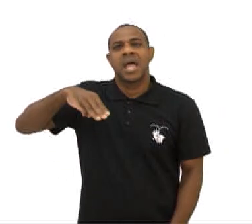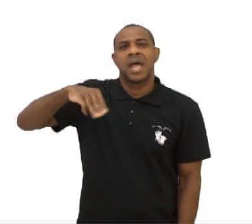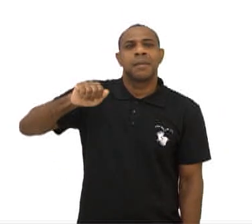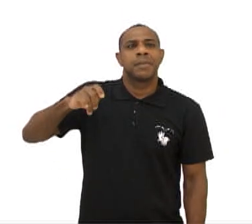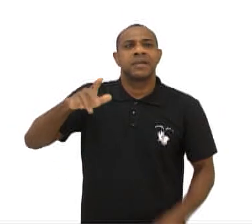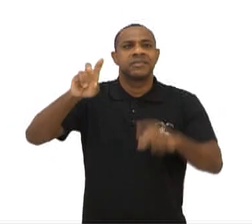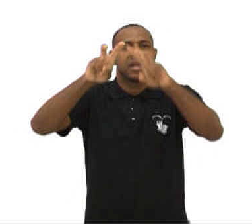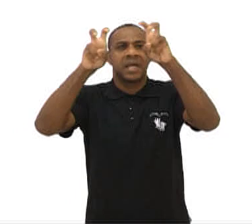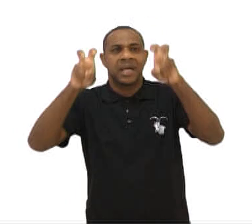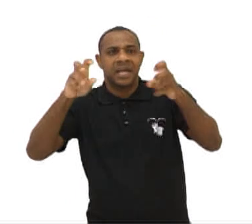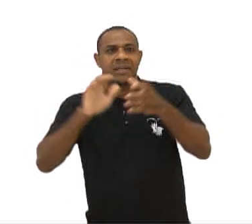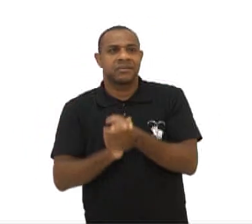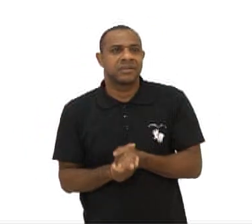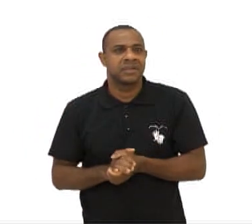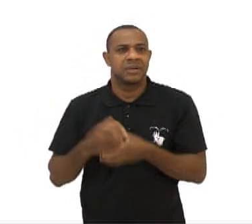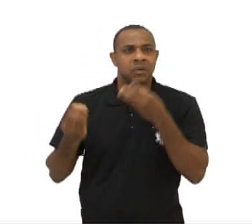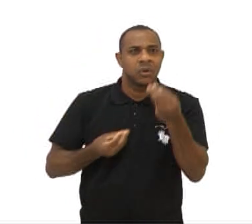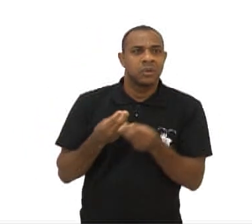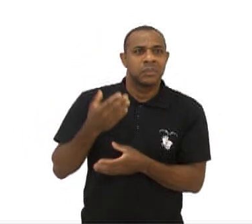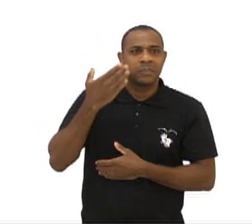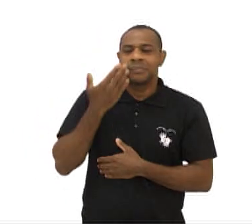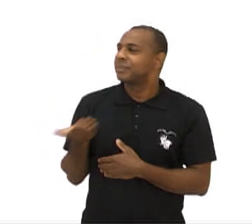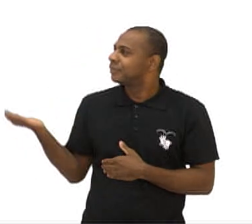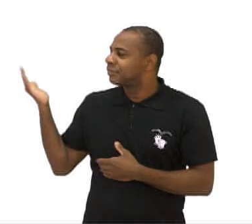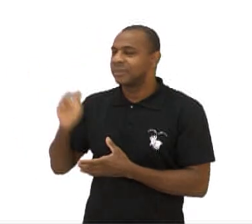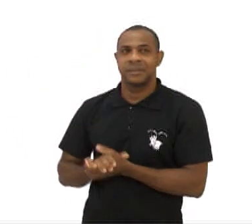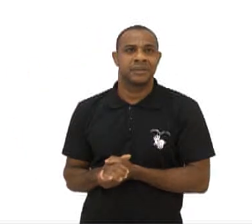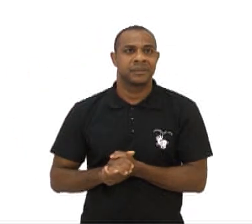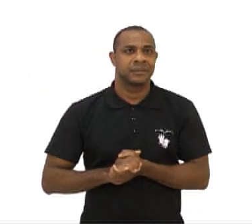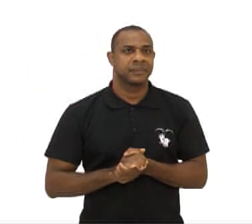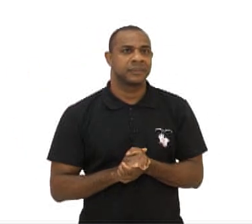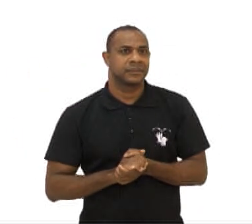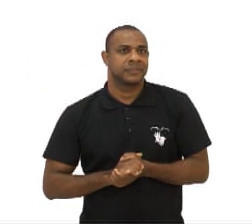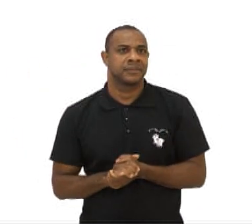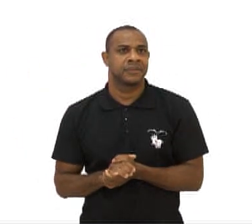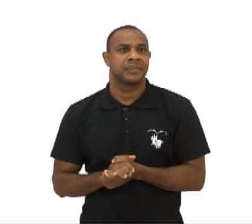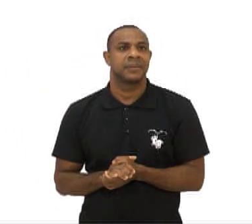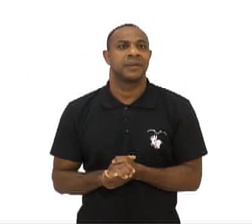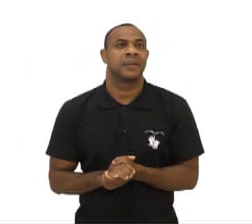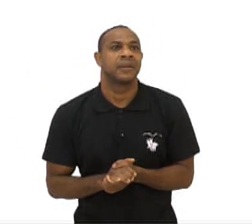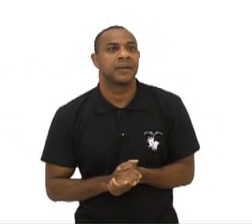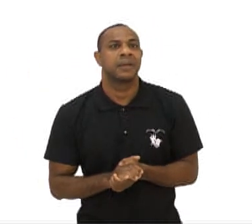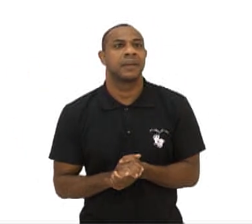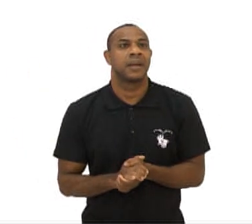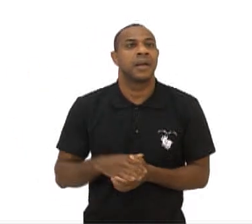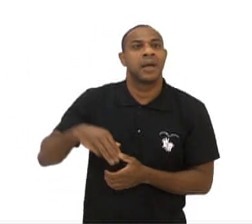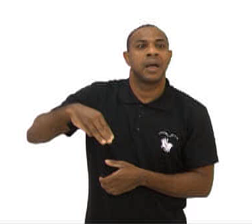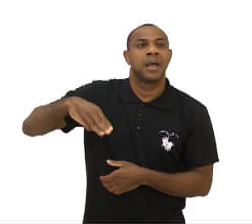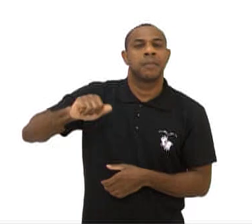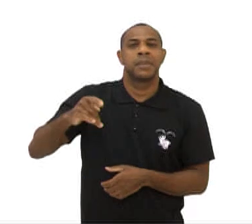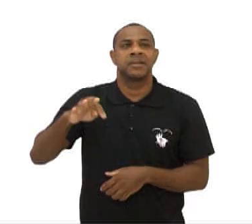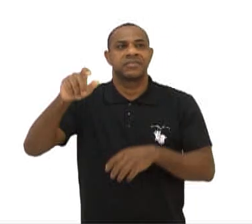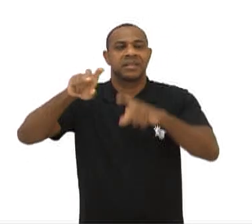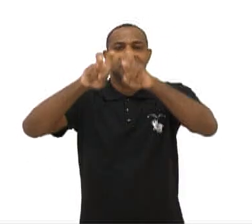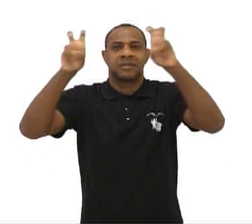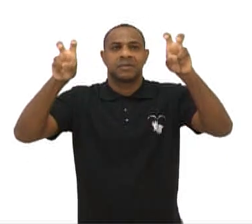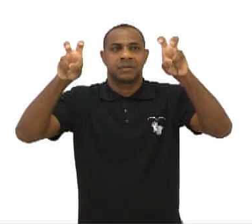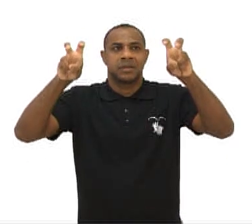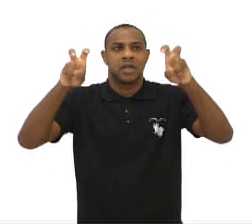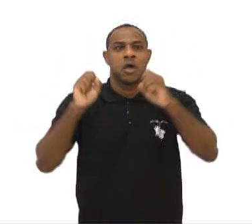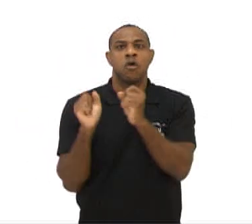lead, ou o resumo, e o corpo do texto, certo? Então, vamos ler aqui comigo. Então, na manchete a gente tem: fumaça de